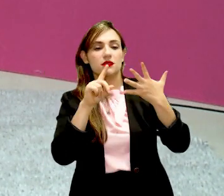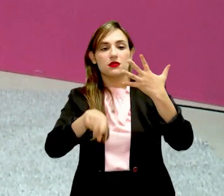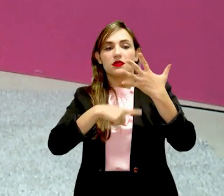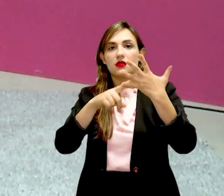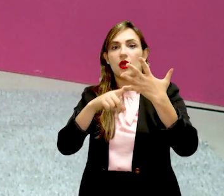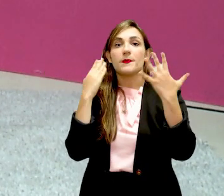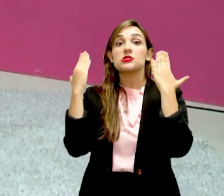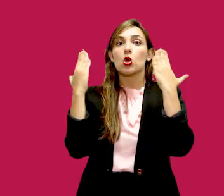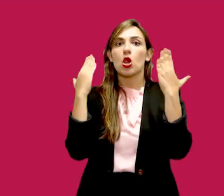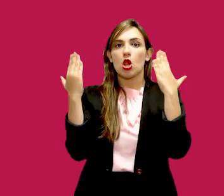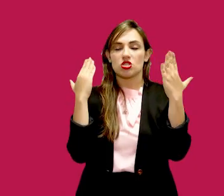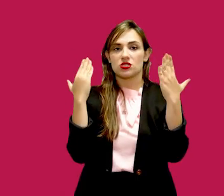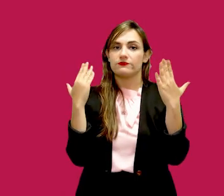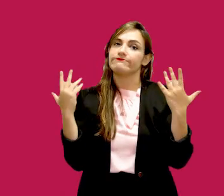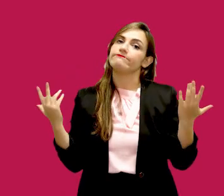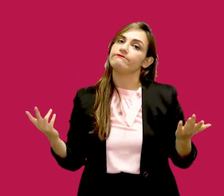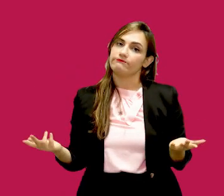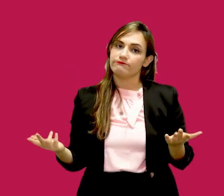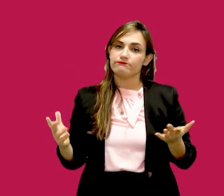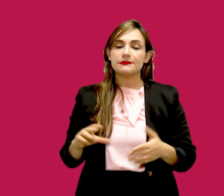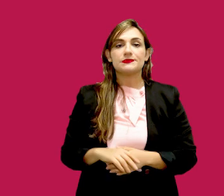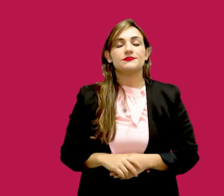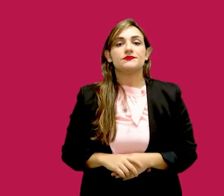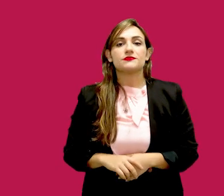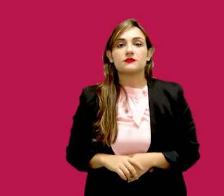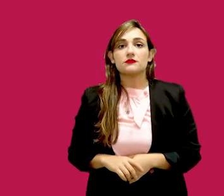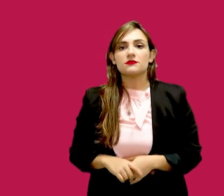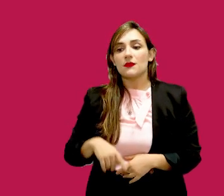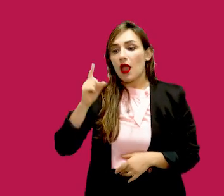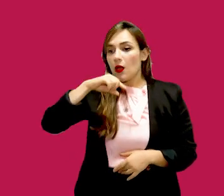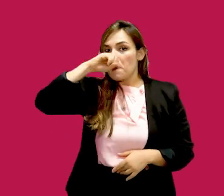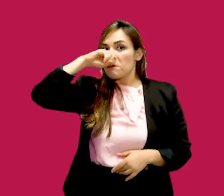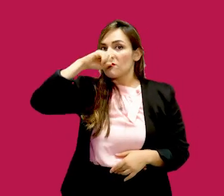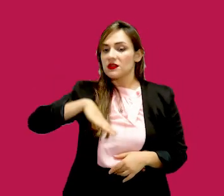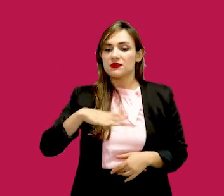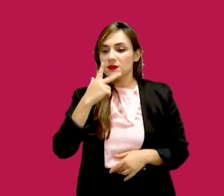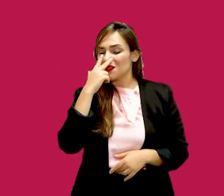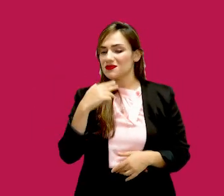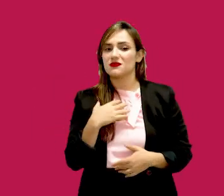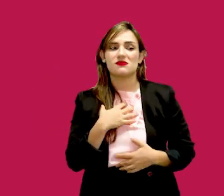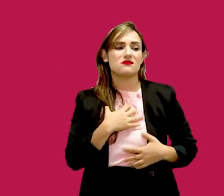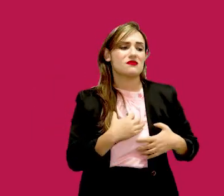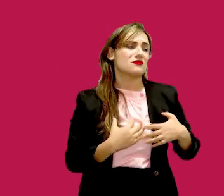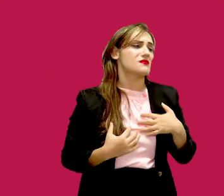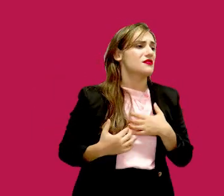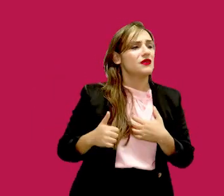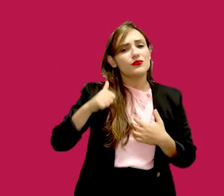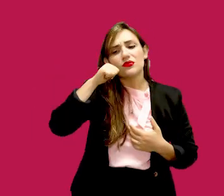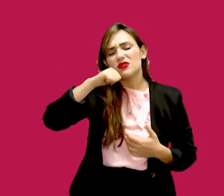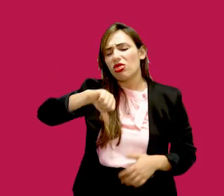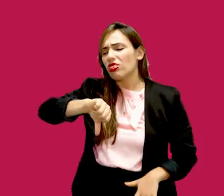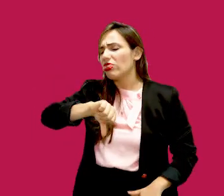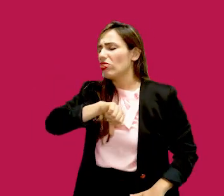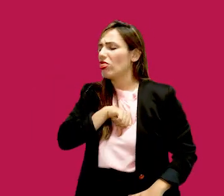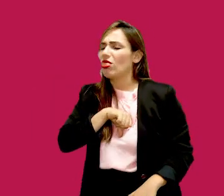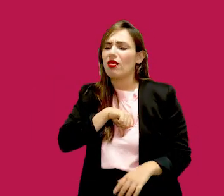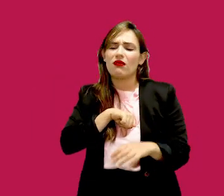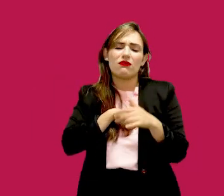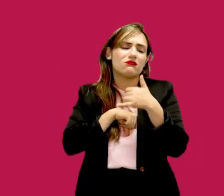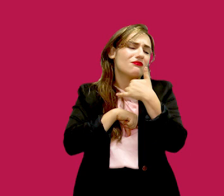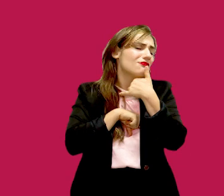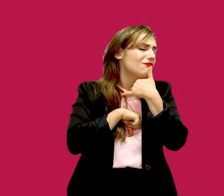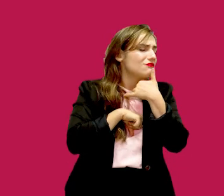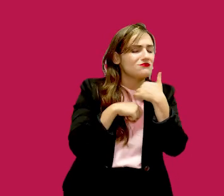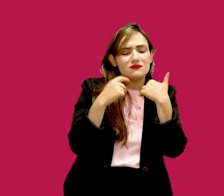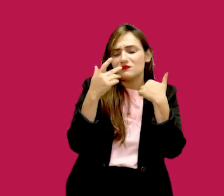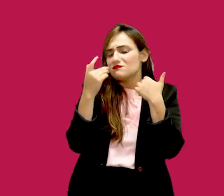uma violência que mexe, que perturba, que mexe com a autoestima da mulher, né, que humilha ela. Então,